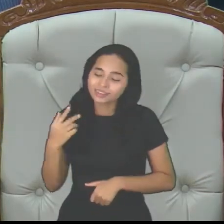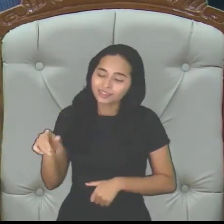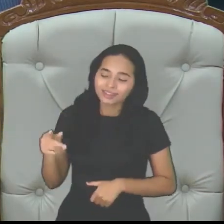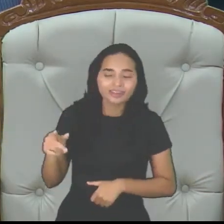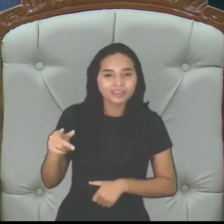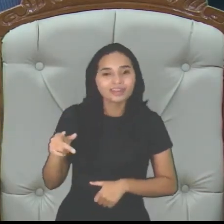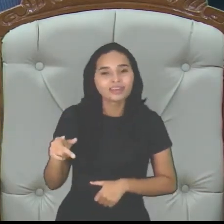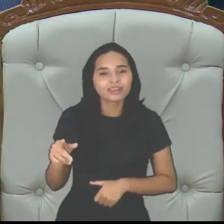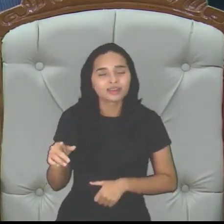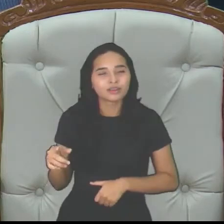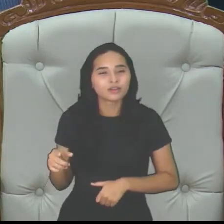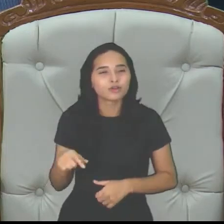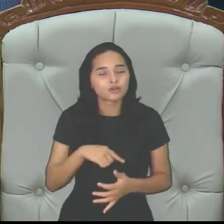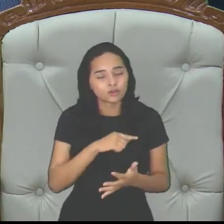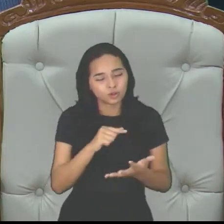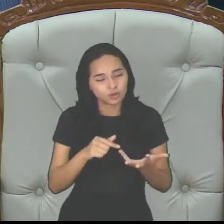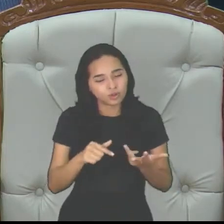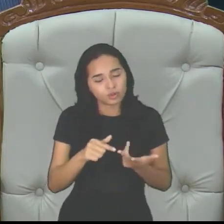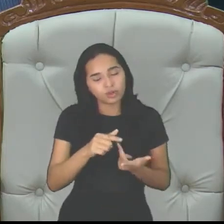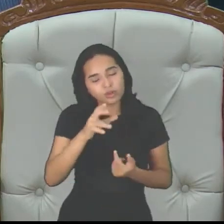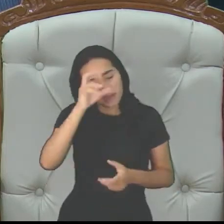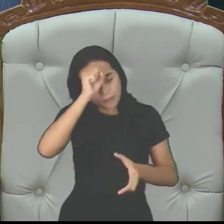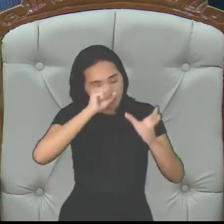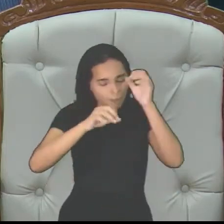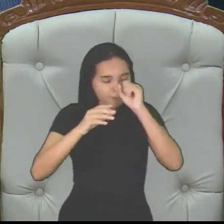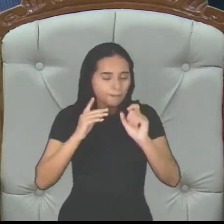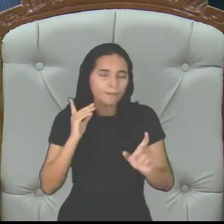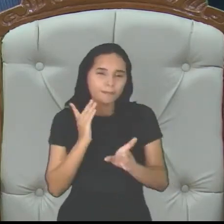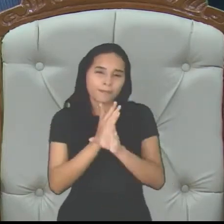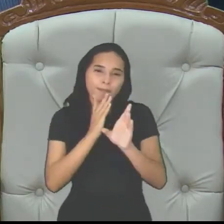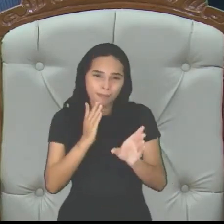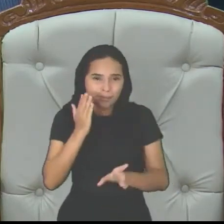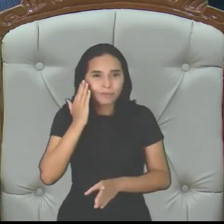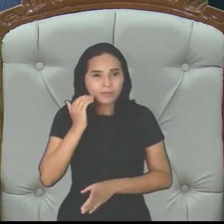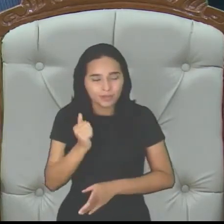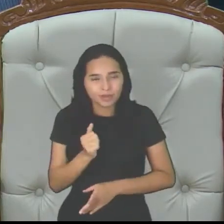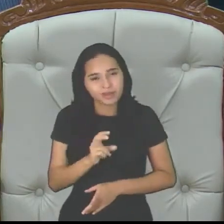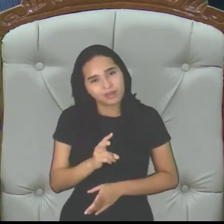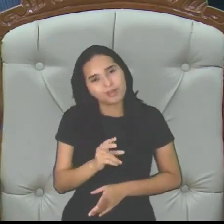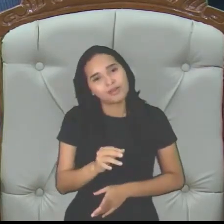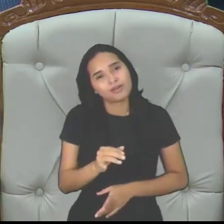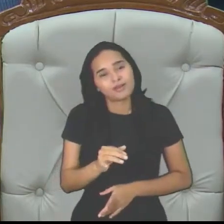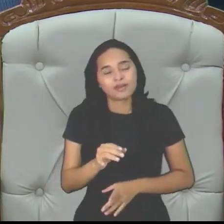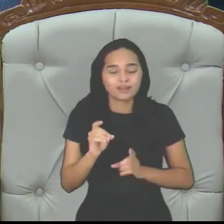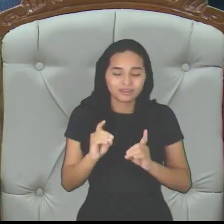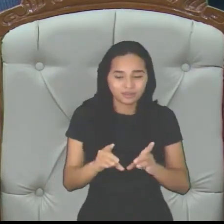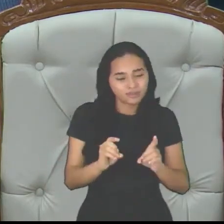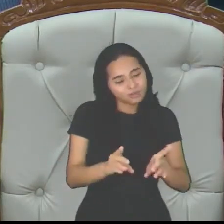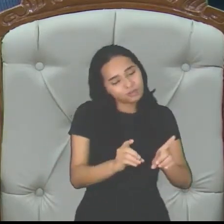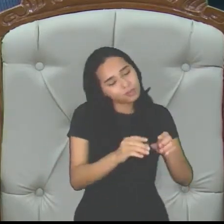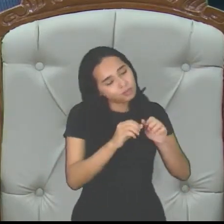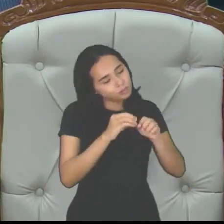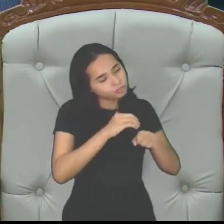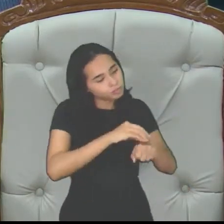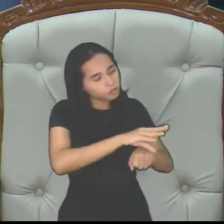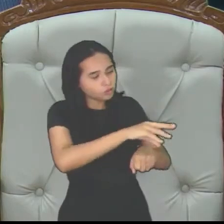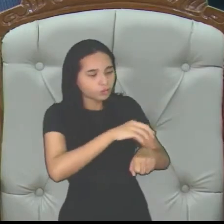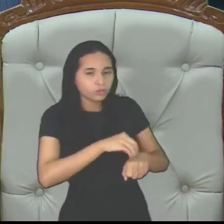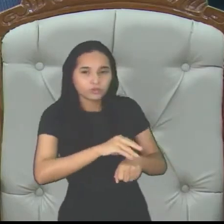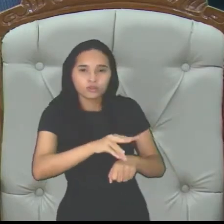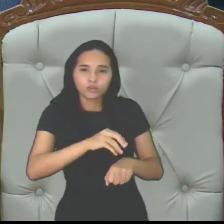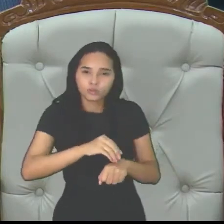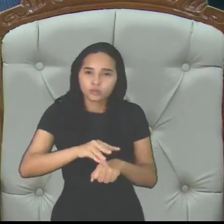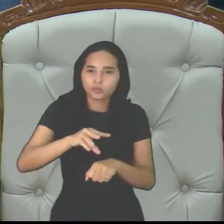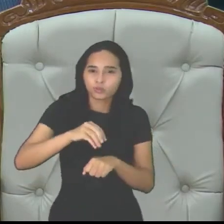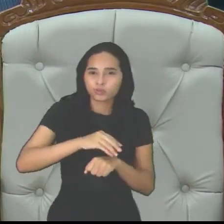que ele aprendeu, que ele descobriu, que ele sabe, que ele foi doutrinado, ele possa passar para outras